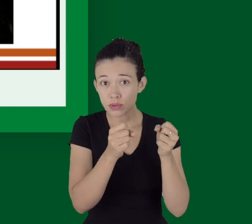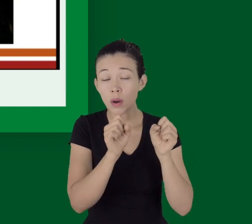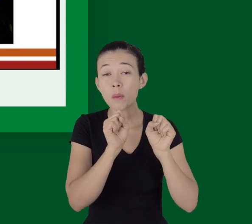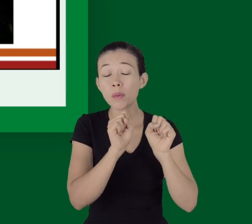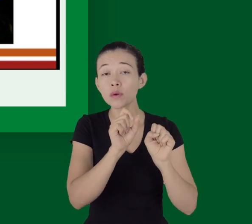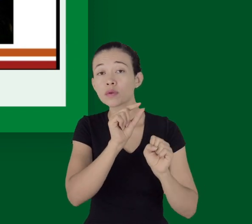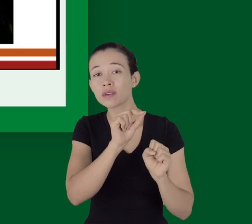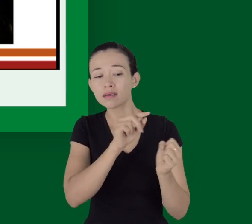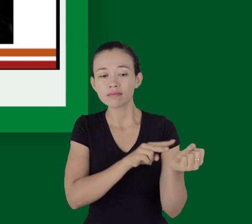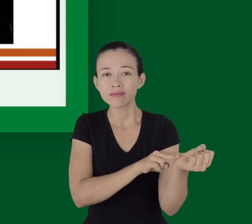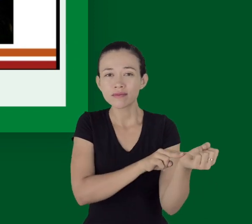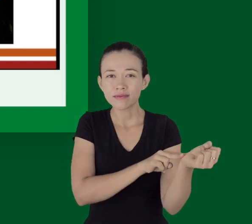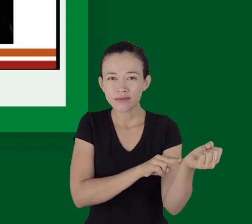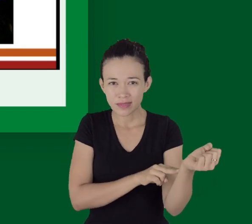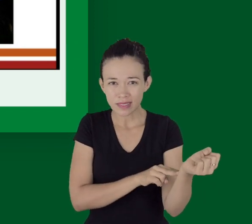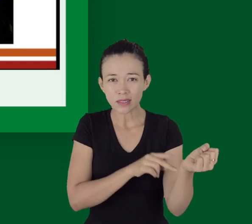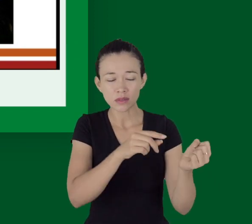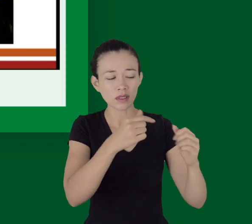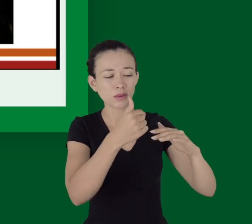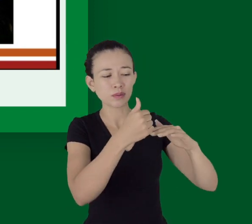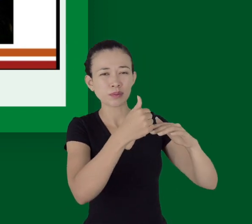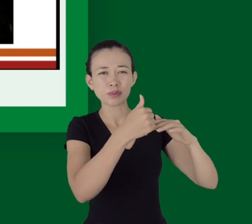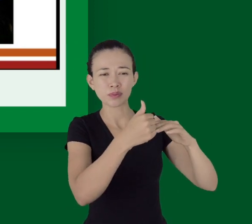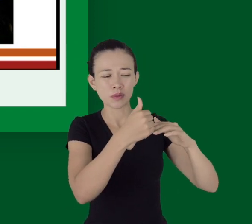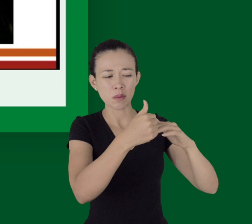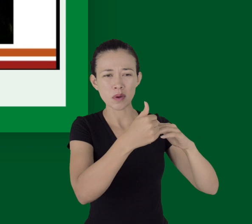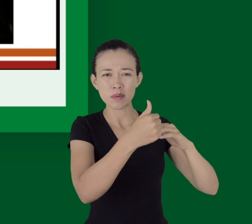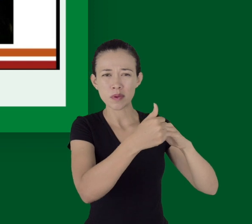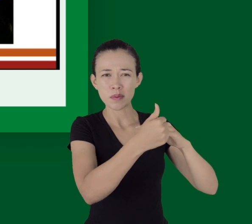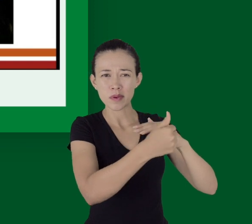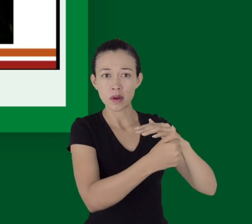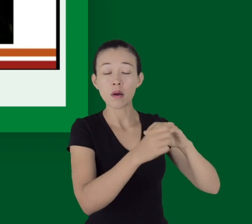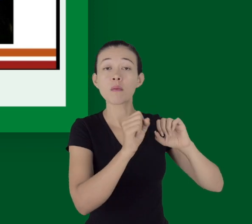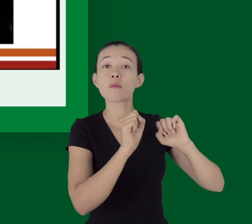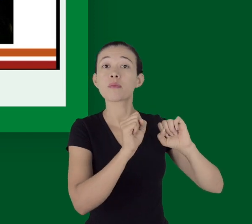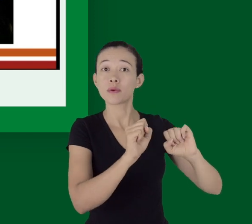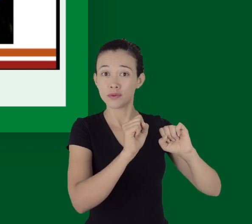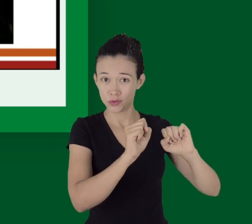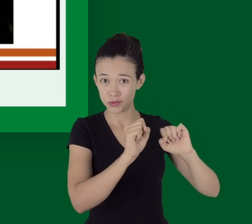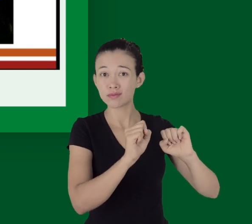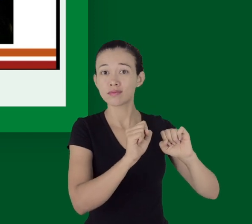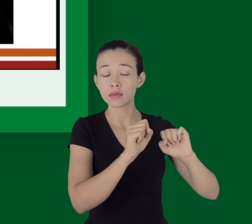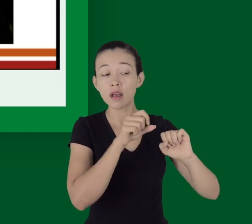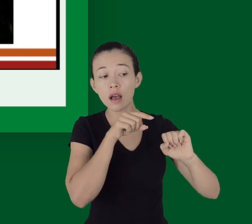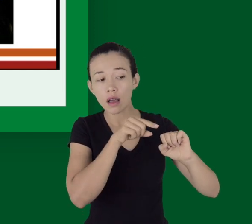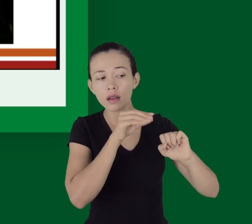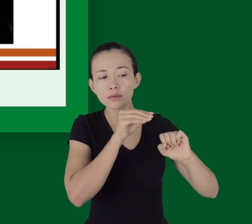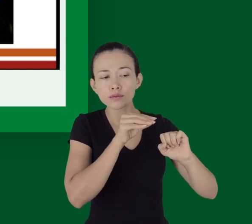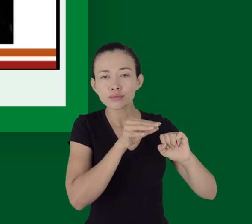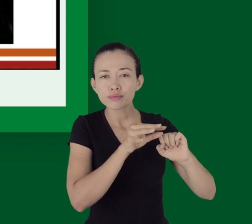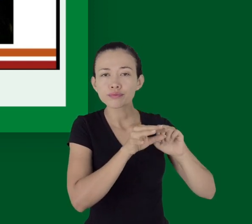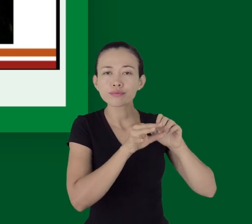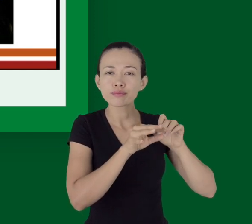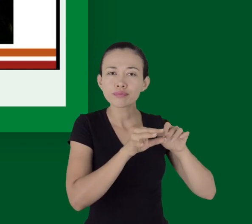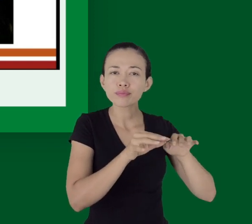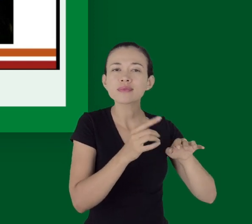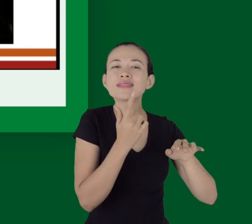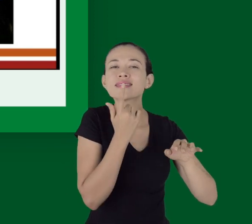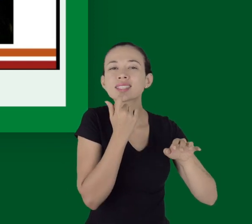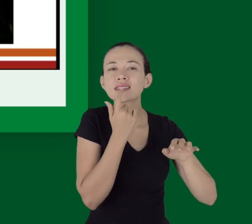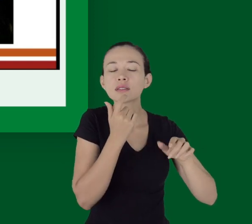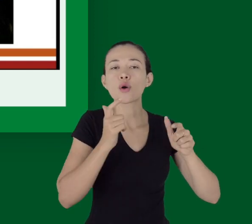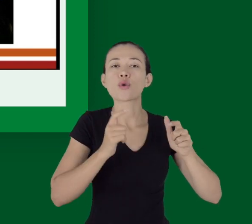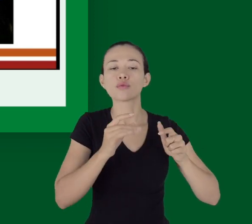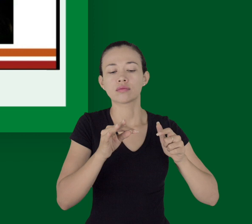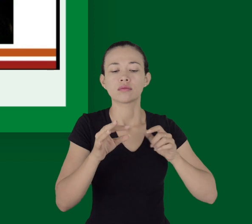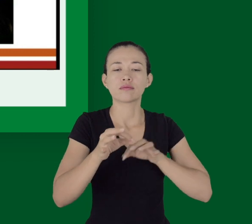ela pode lesionar pequenos vasos. E esses vasos, eles normalmente eles transudam, eles vão liberando esse